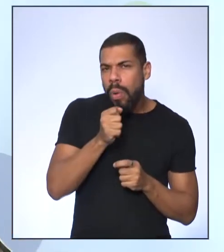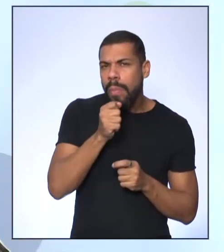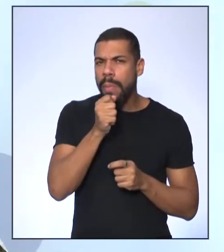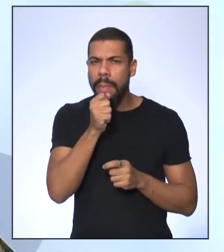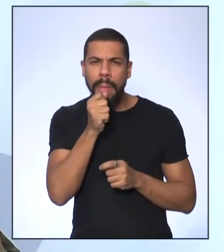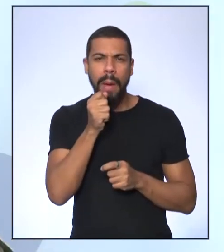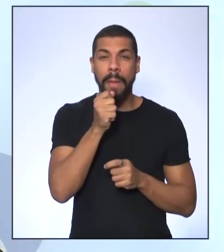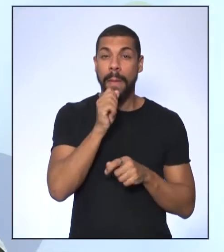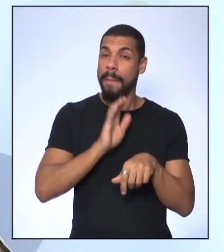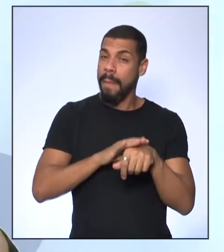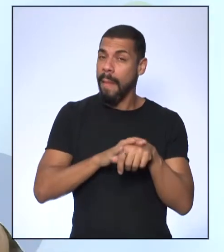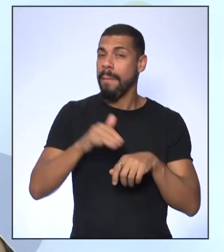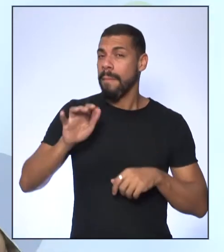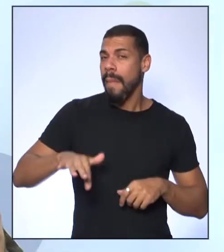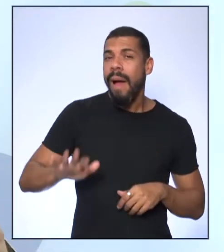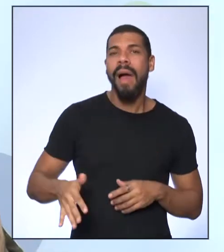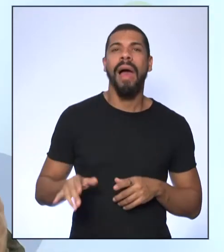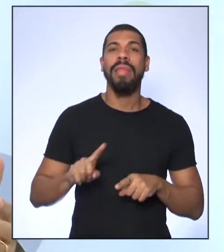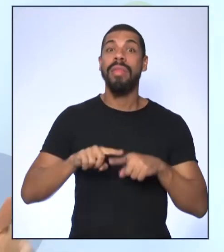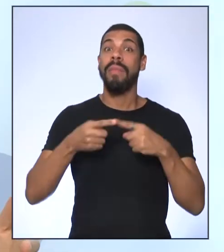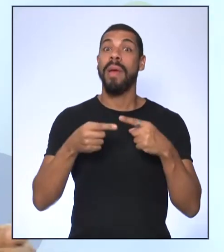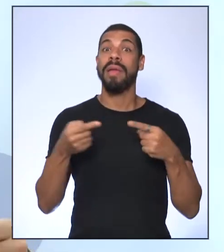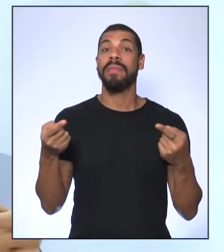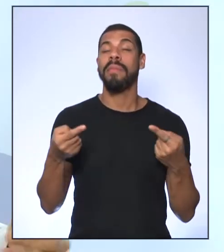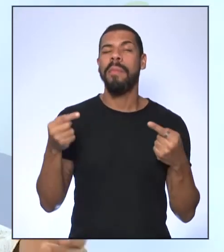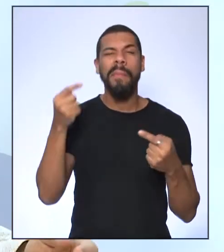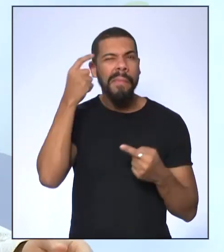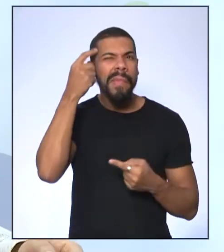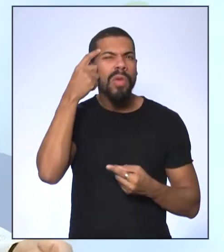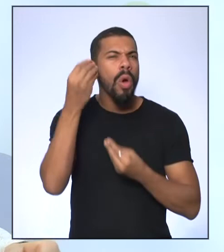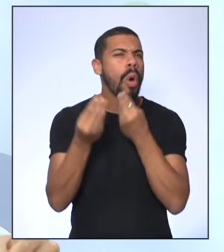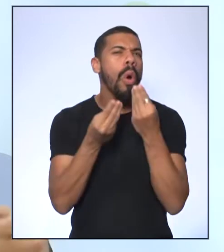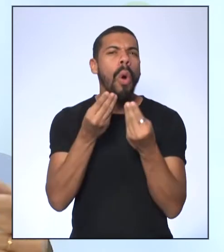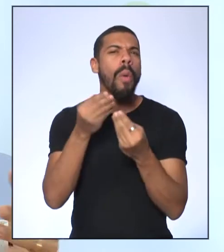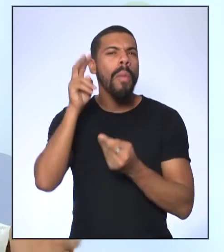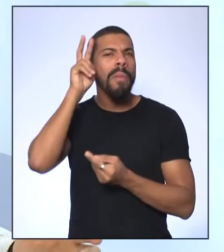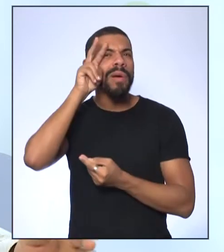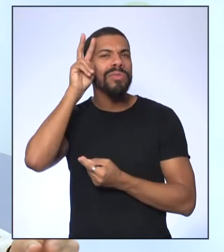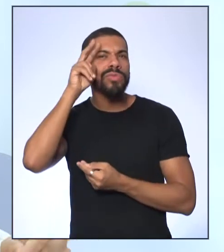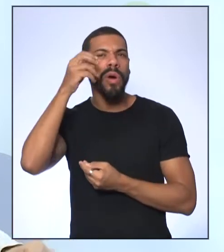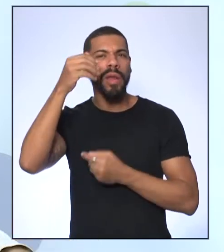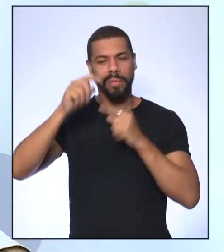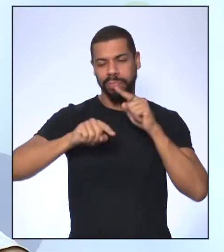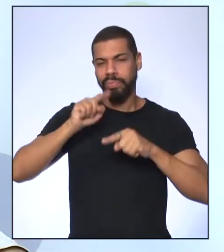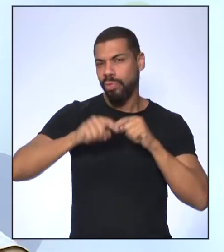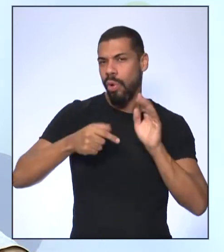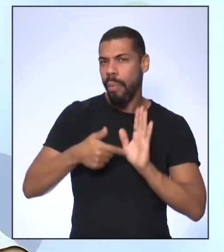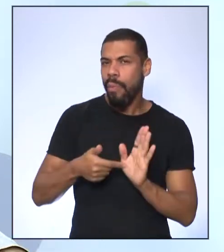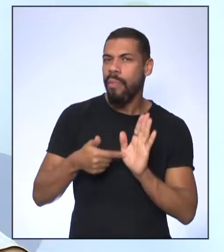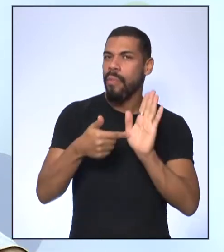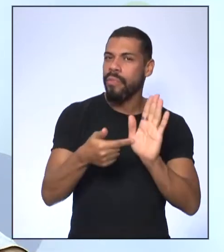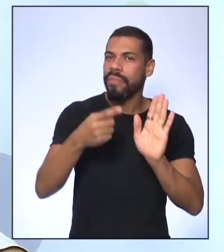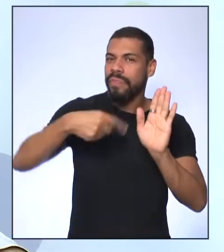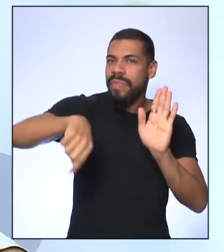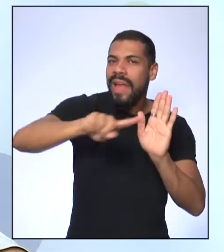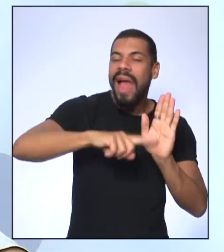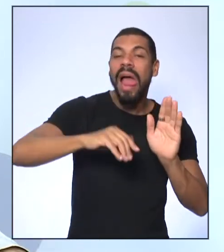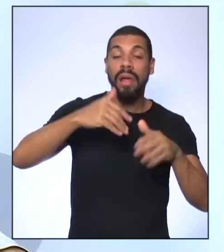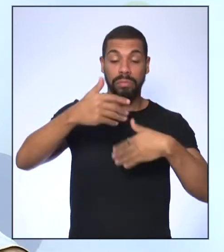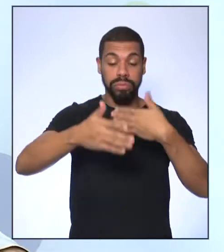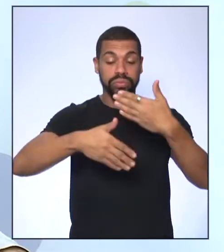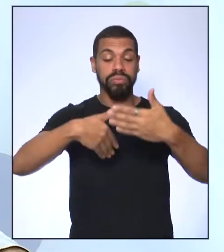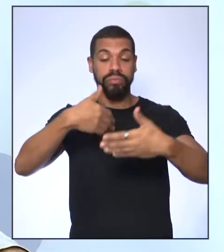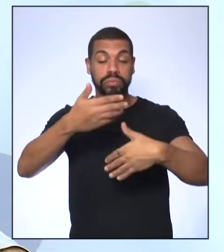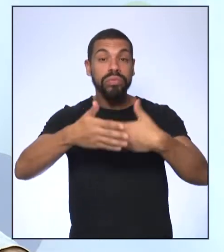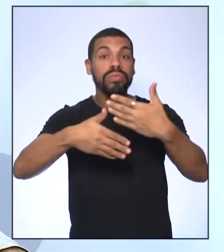consiga produzir uma história com aquilo que você tem em mãos. Você pode contar uma história, produzir conteúdos. Claro que conforme você vai avançando